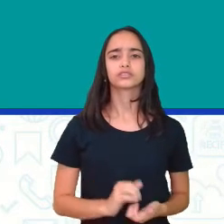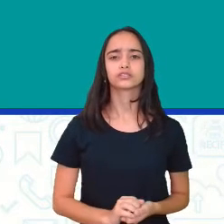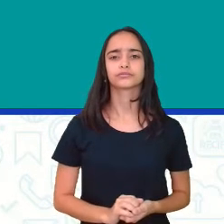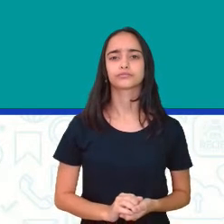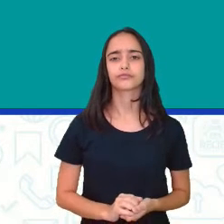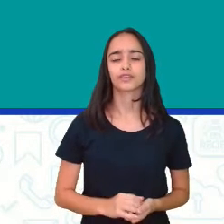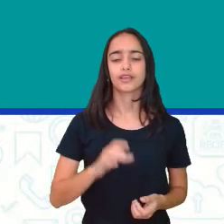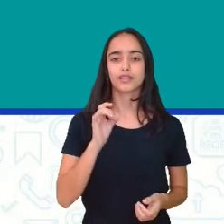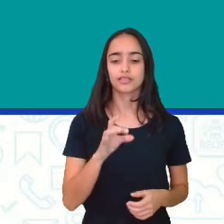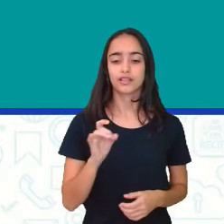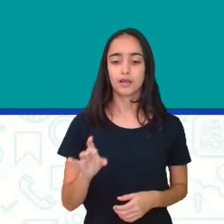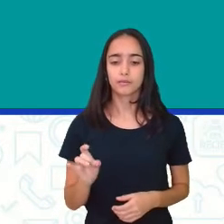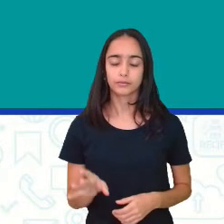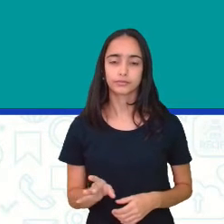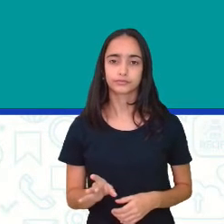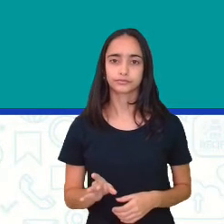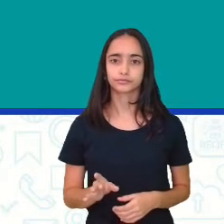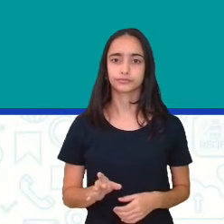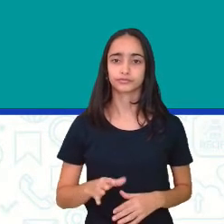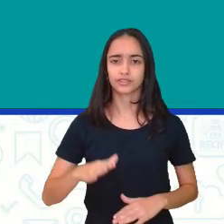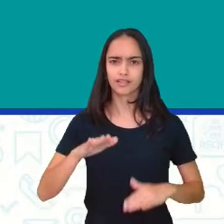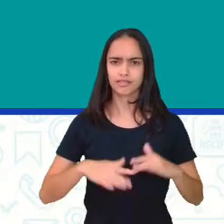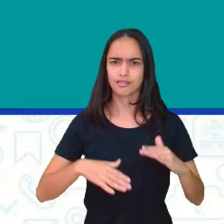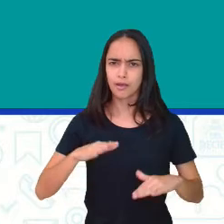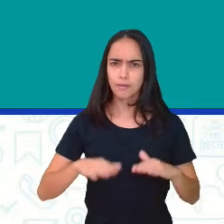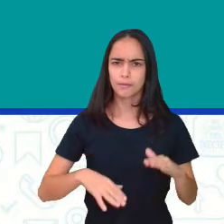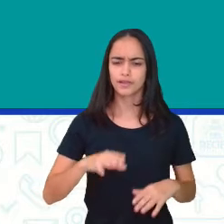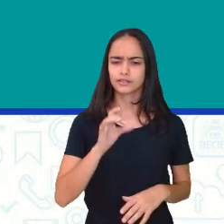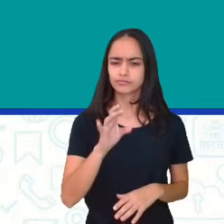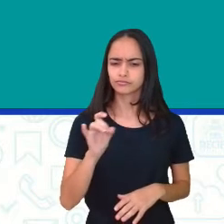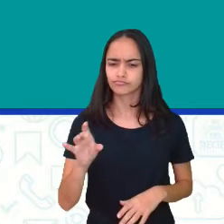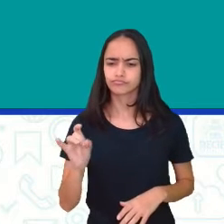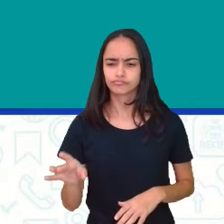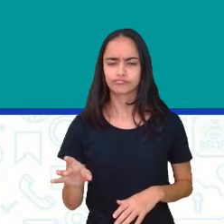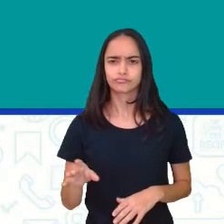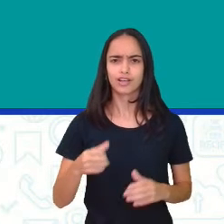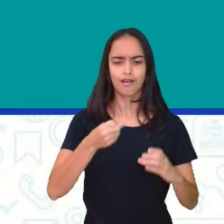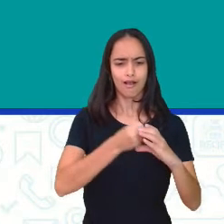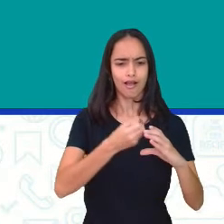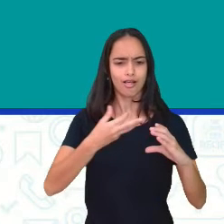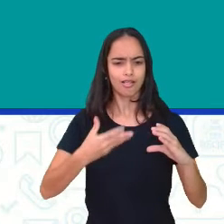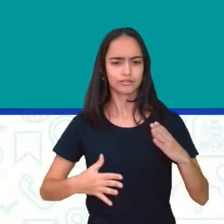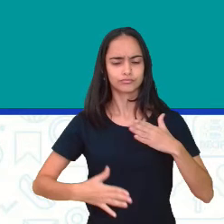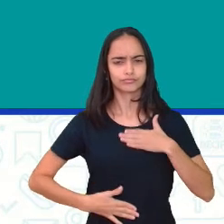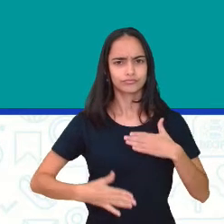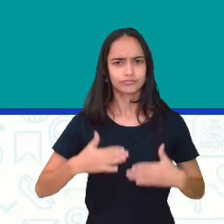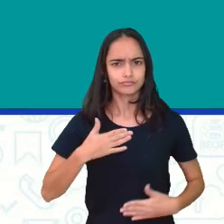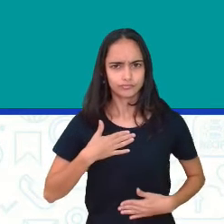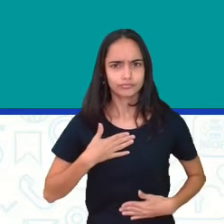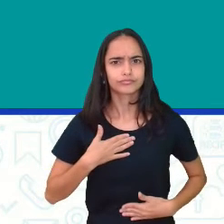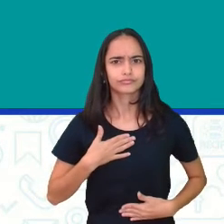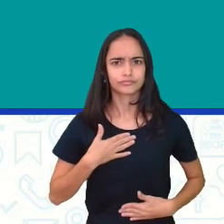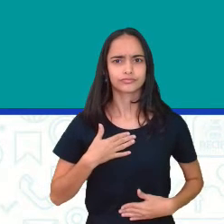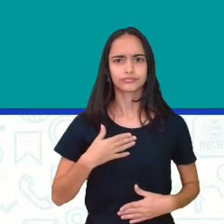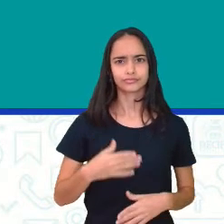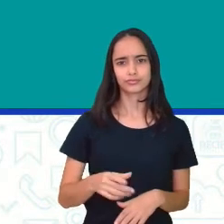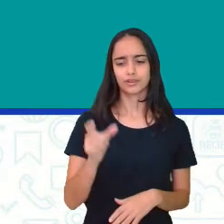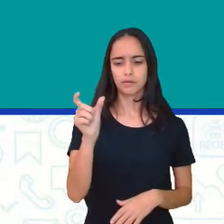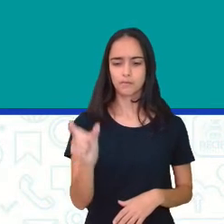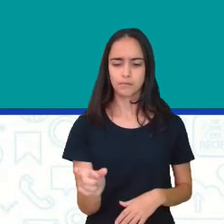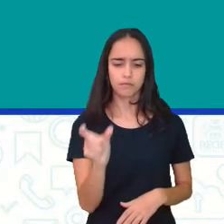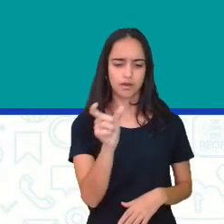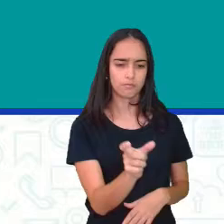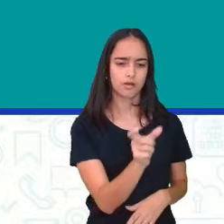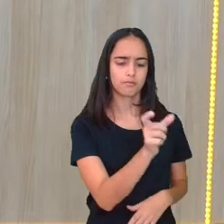as capacidades e características físicas, com os aspectos individuais.